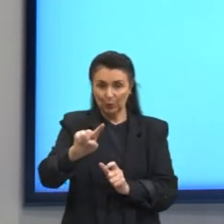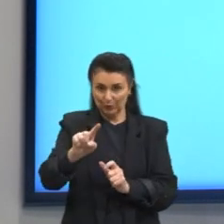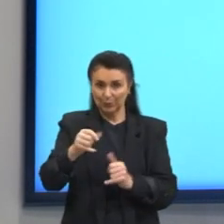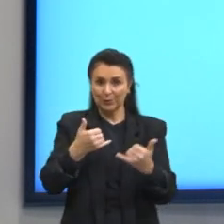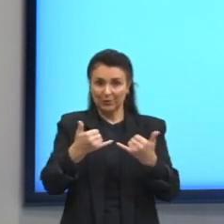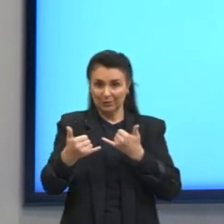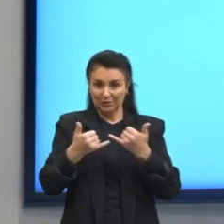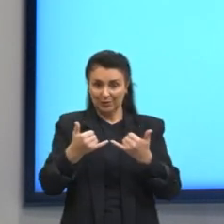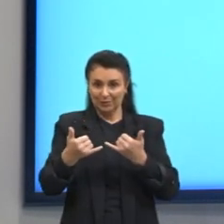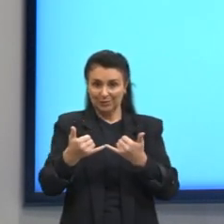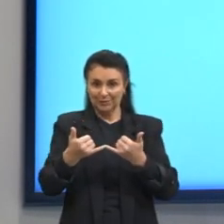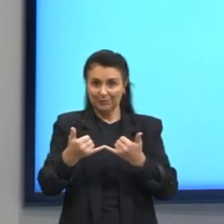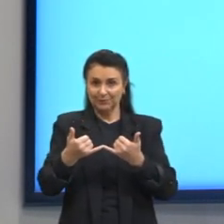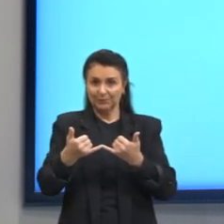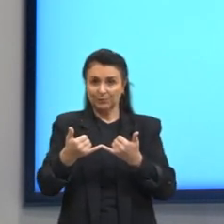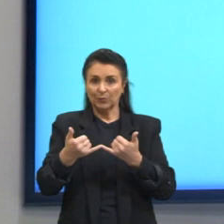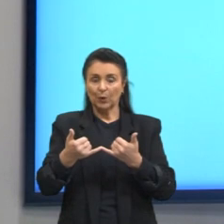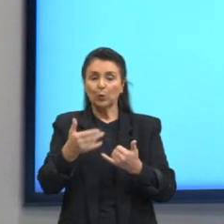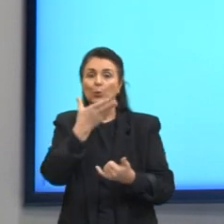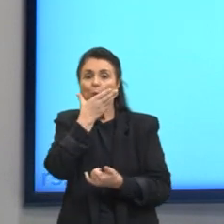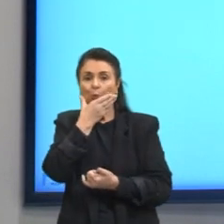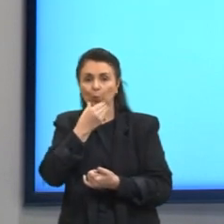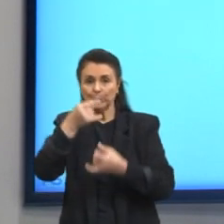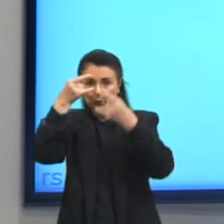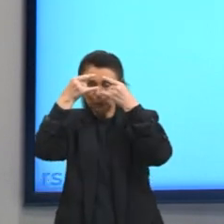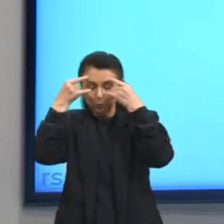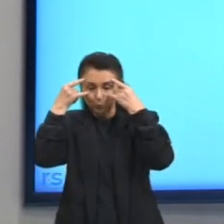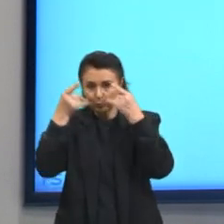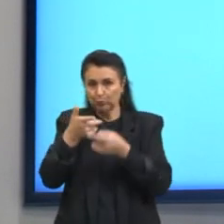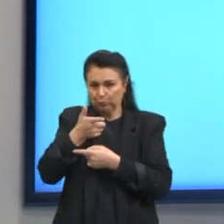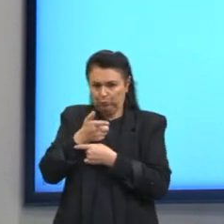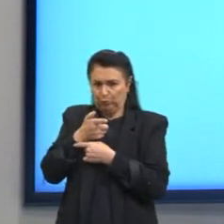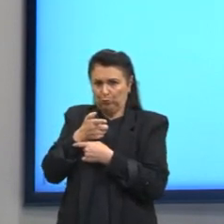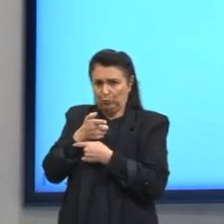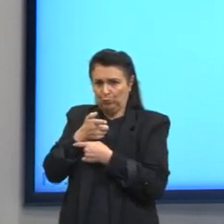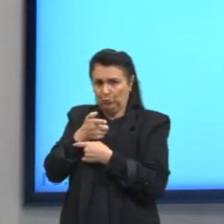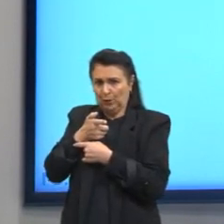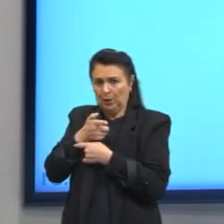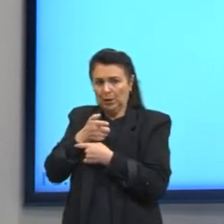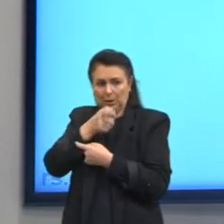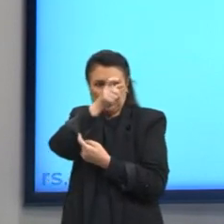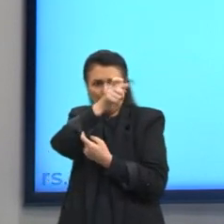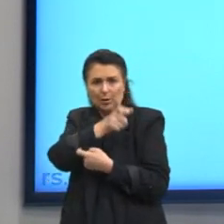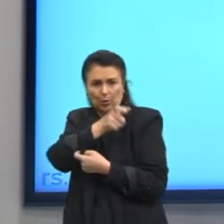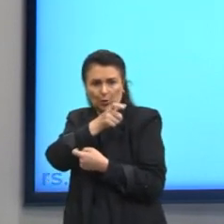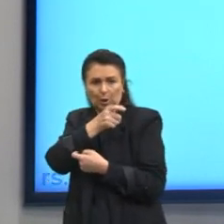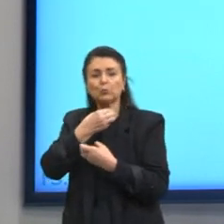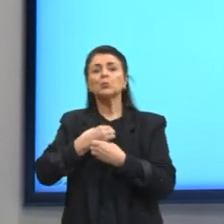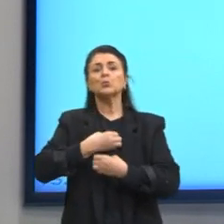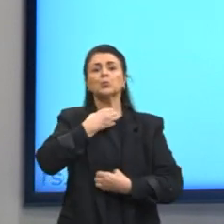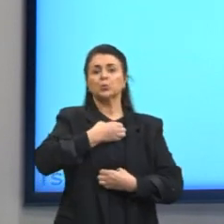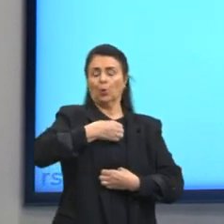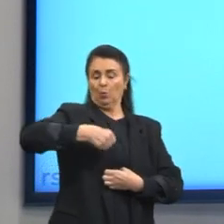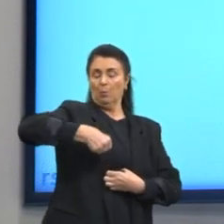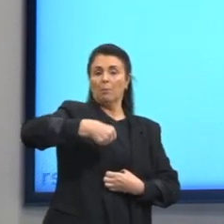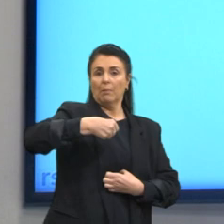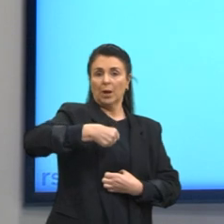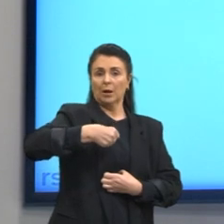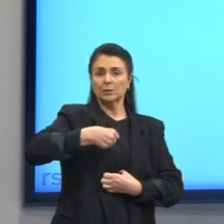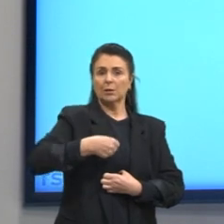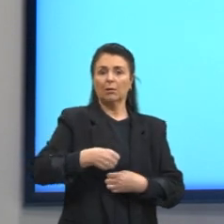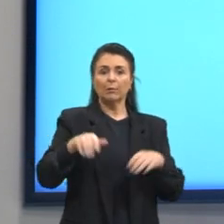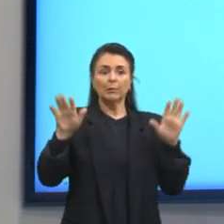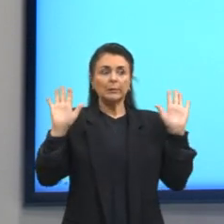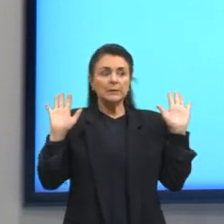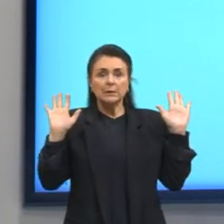exemplo e o assaltante está né ali com a arma e alguém de terninho uma pasta de